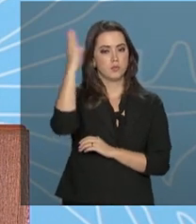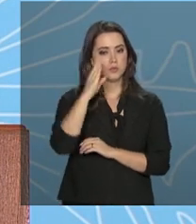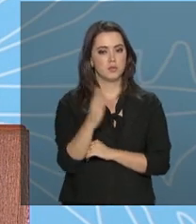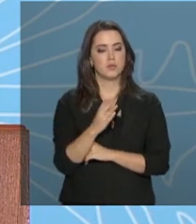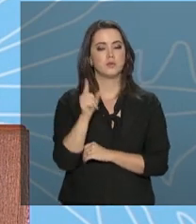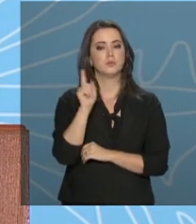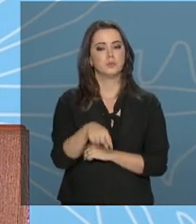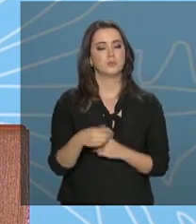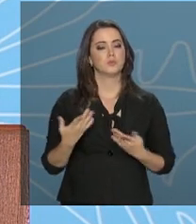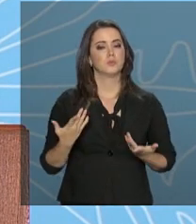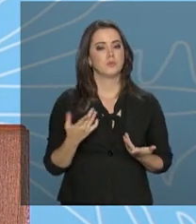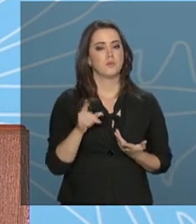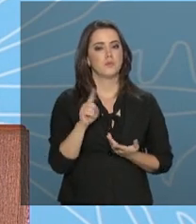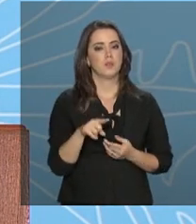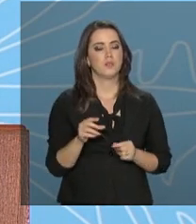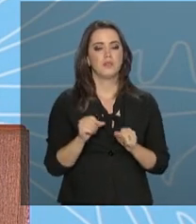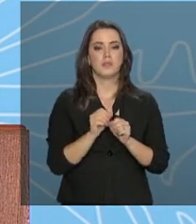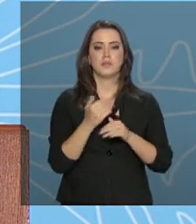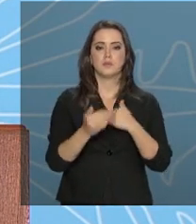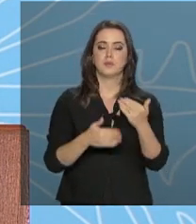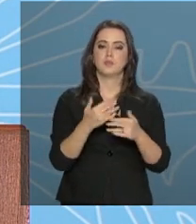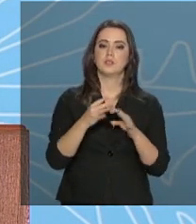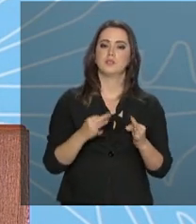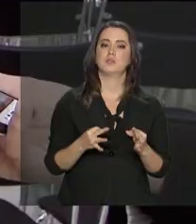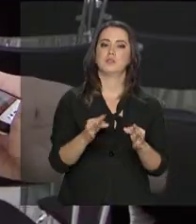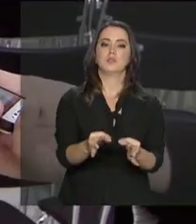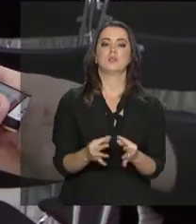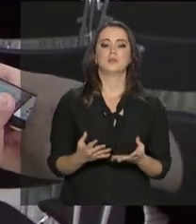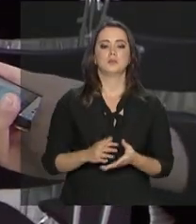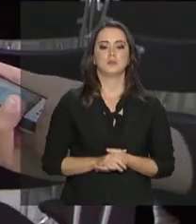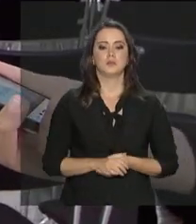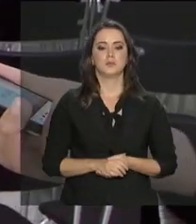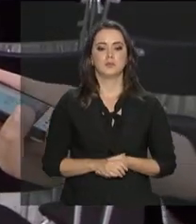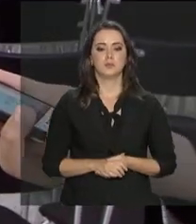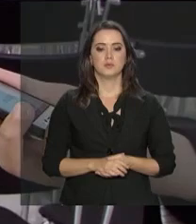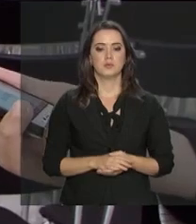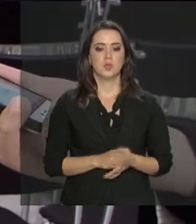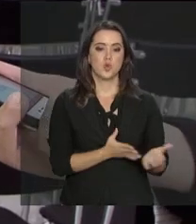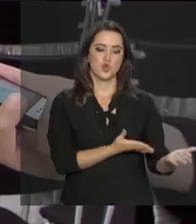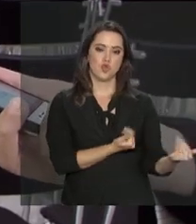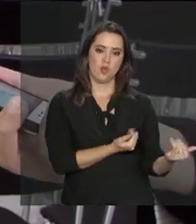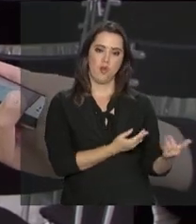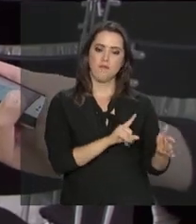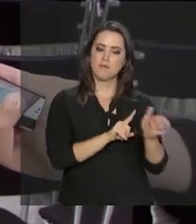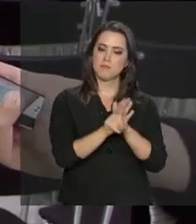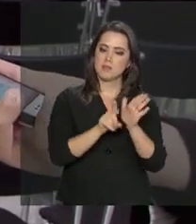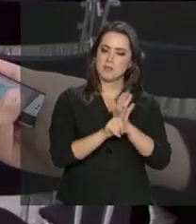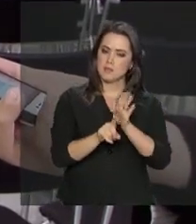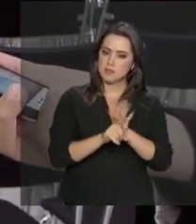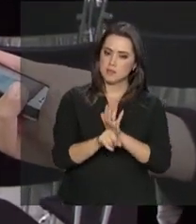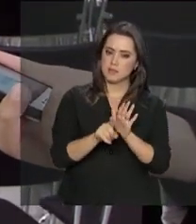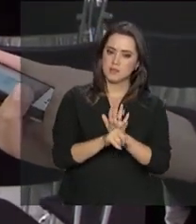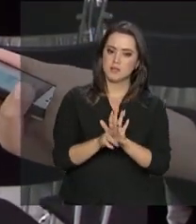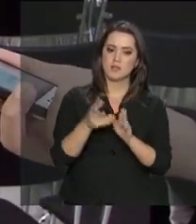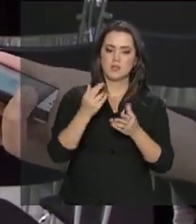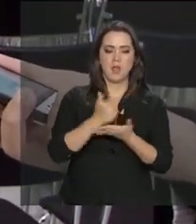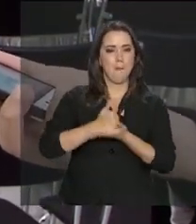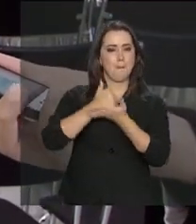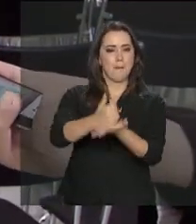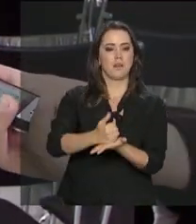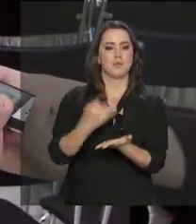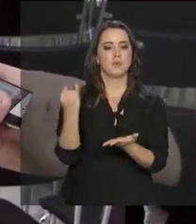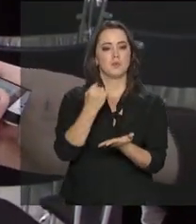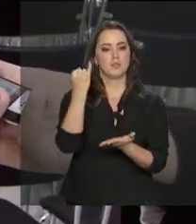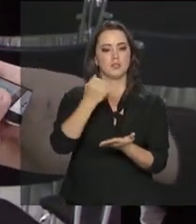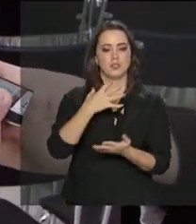pensamento científico brasileiro que faz avançar a tecnologia. Um adolescente está fazendo pesquisa e ser premiado por isso